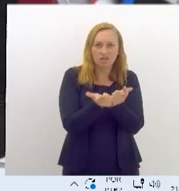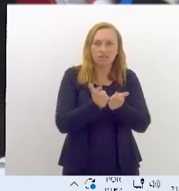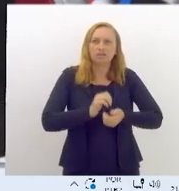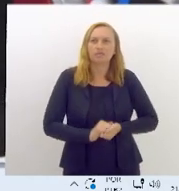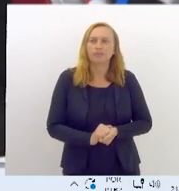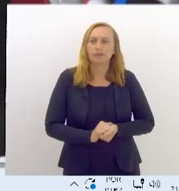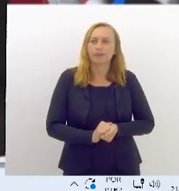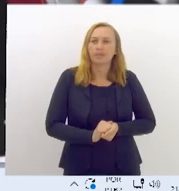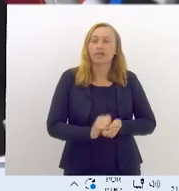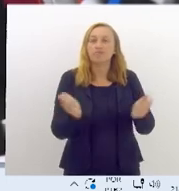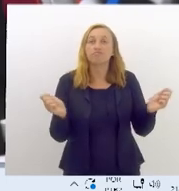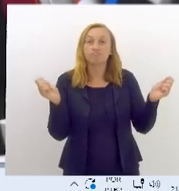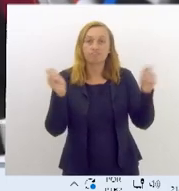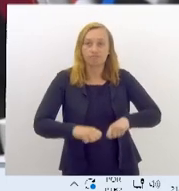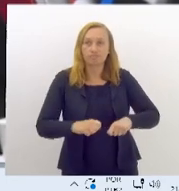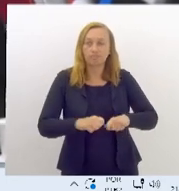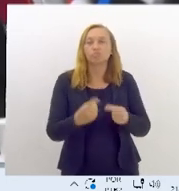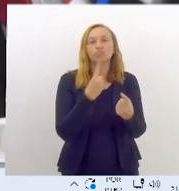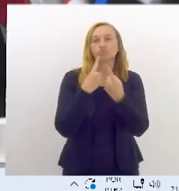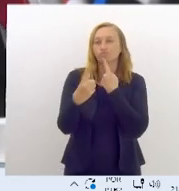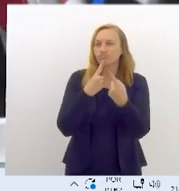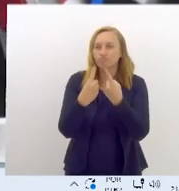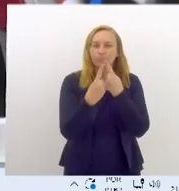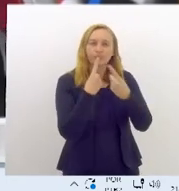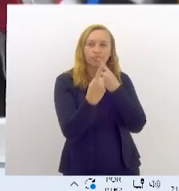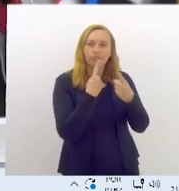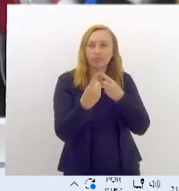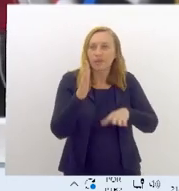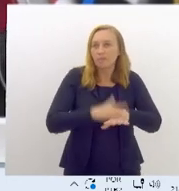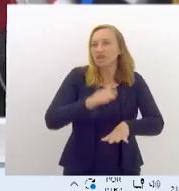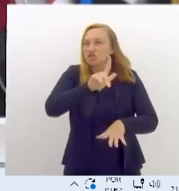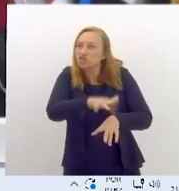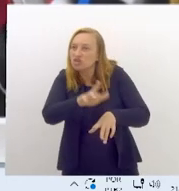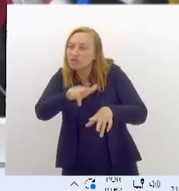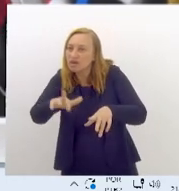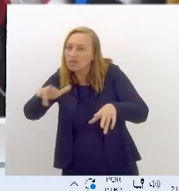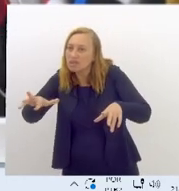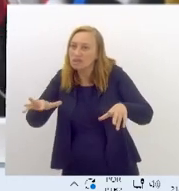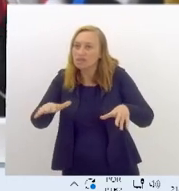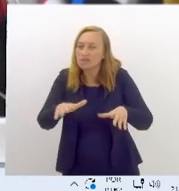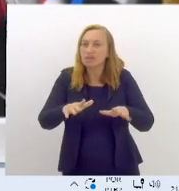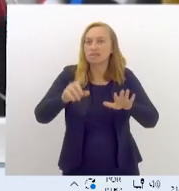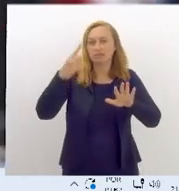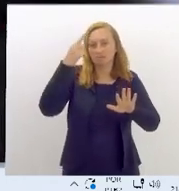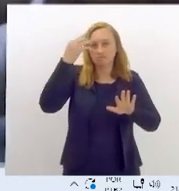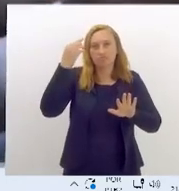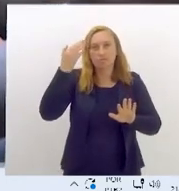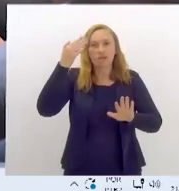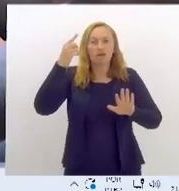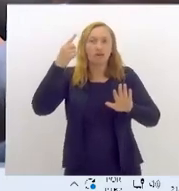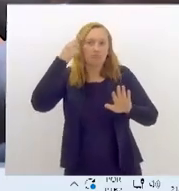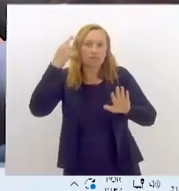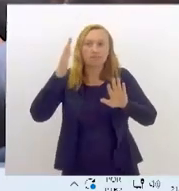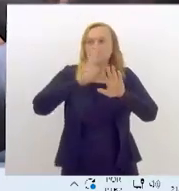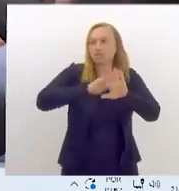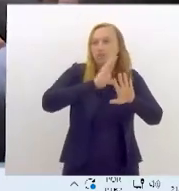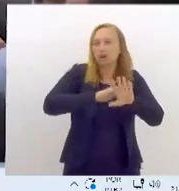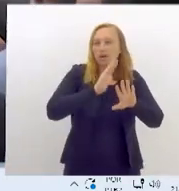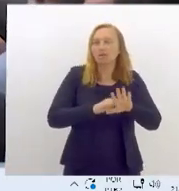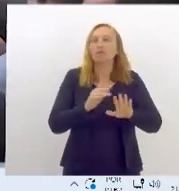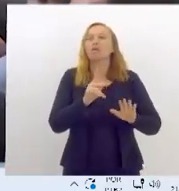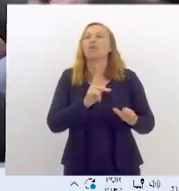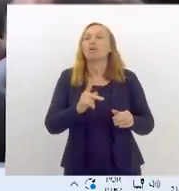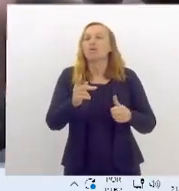notabilizou pela capacidade de diálogo entre as mais diversas correntes ideológicas foi eleito presidente